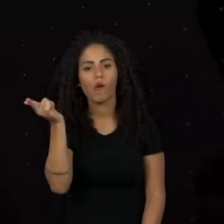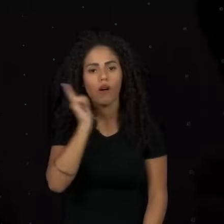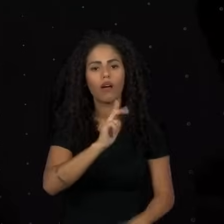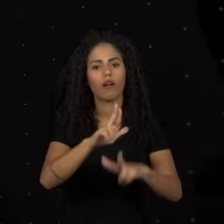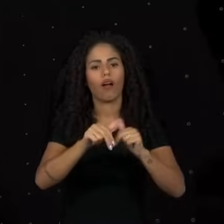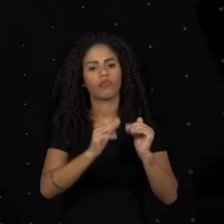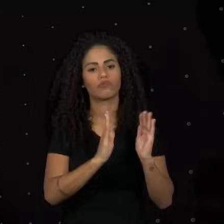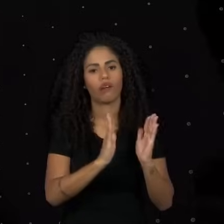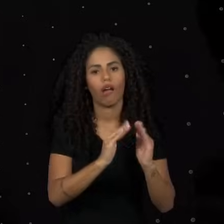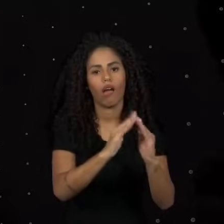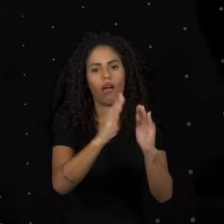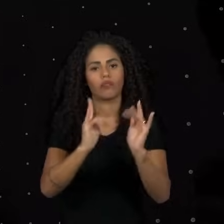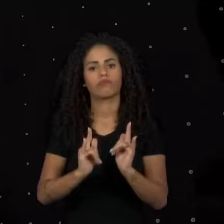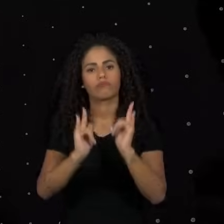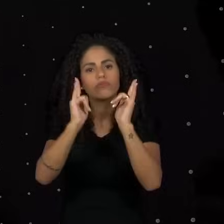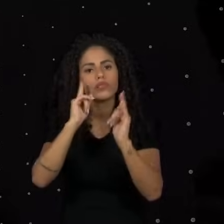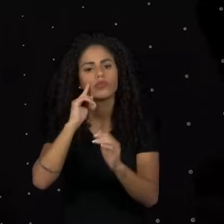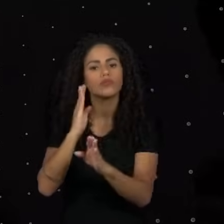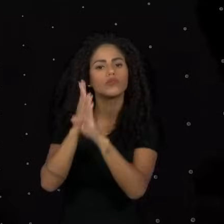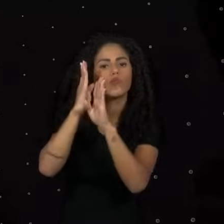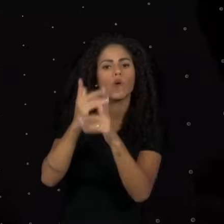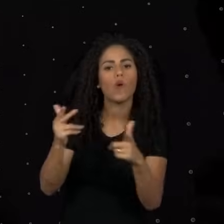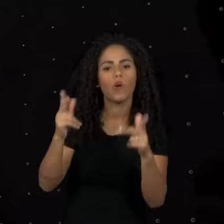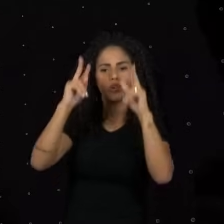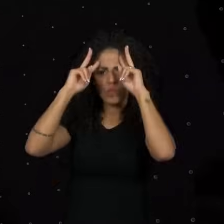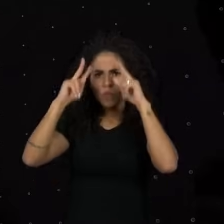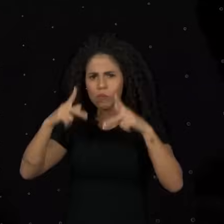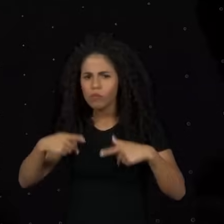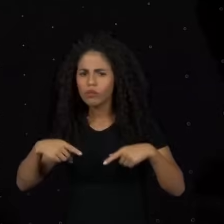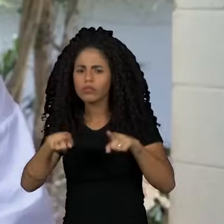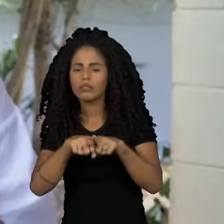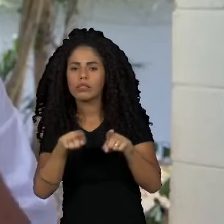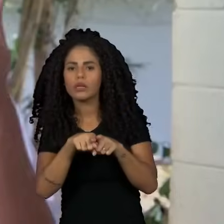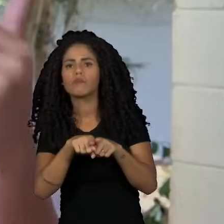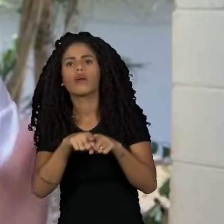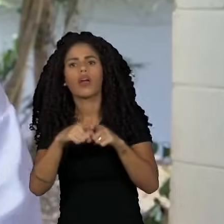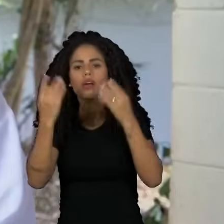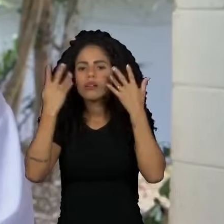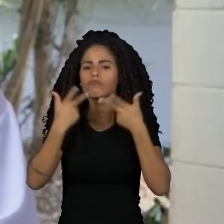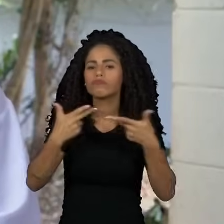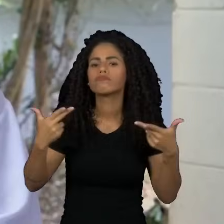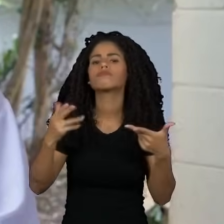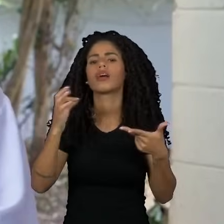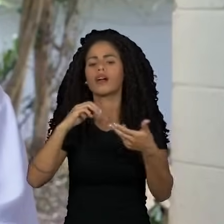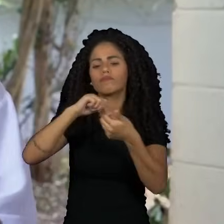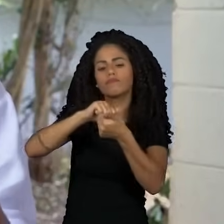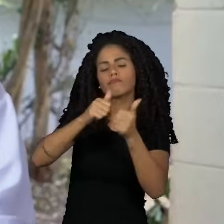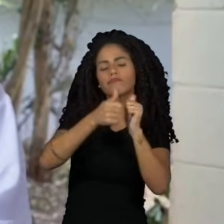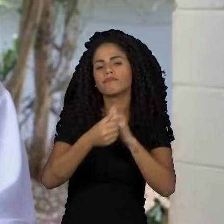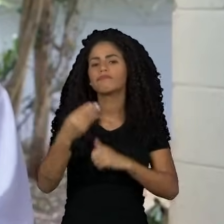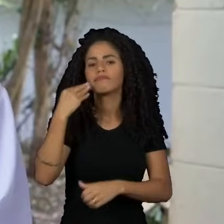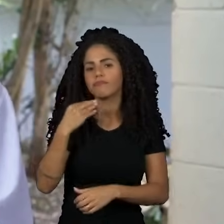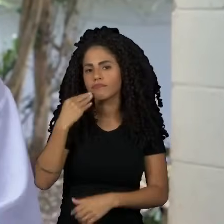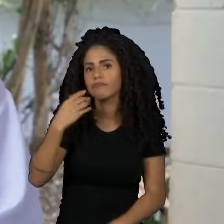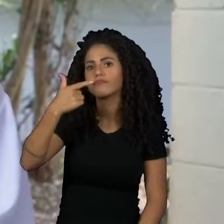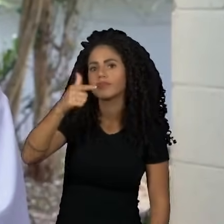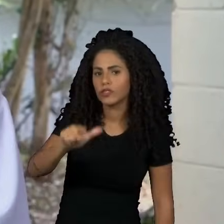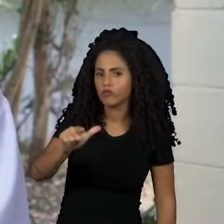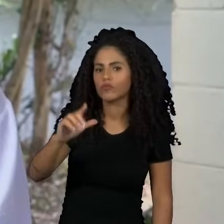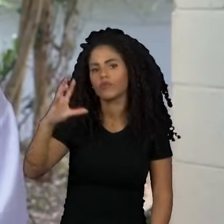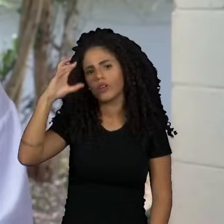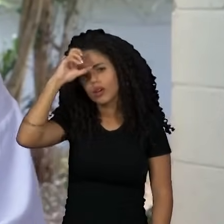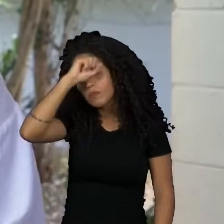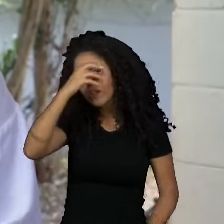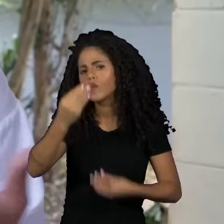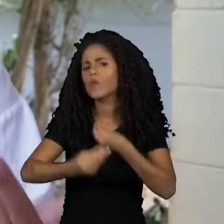tem esse encontro de convivências entre humanos e animais silvestres. Eles estão precisando se readaptar, se reaprender